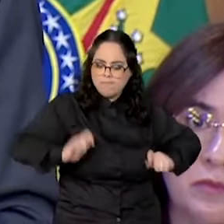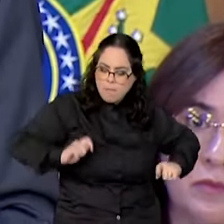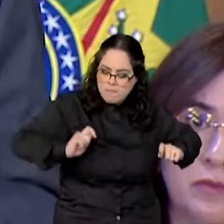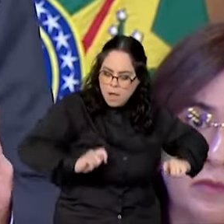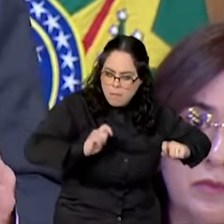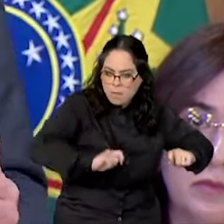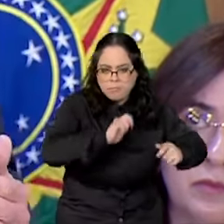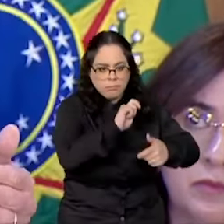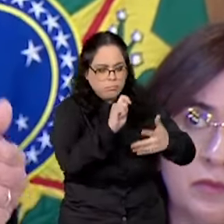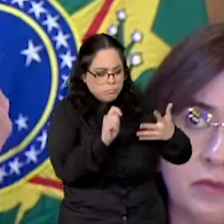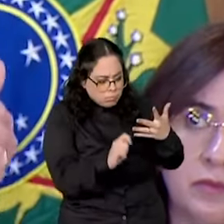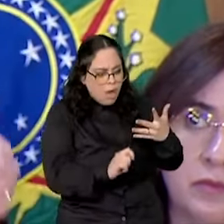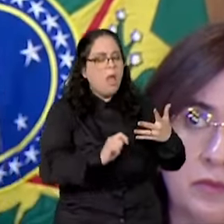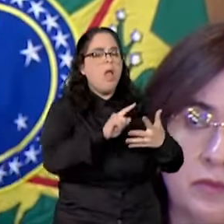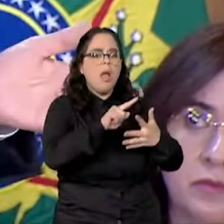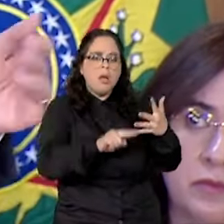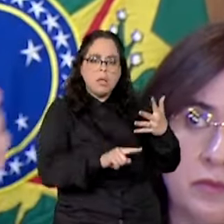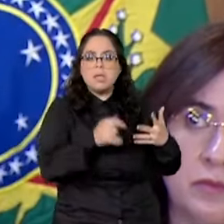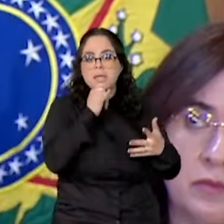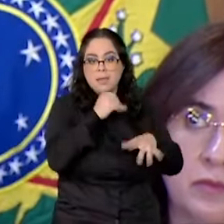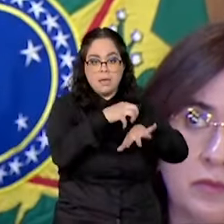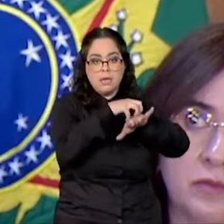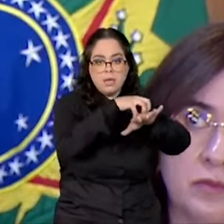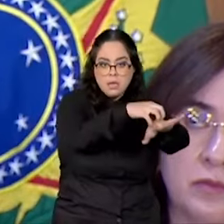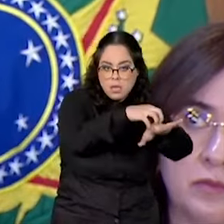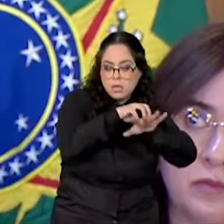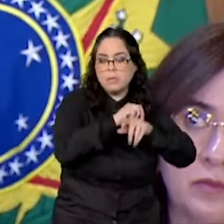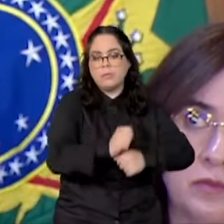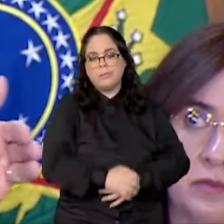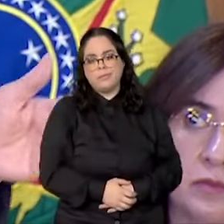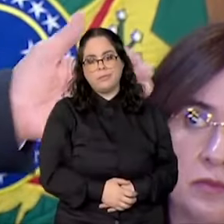Condições. Nós temos que ter condições de transporte.